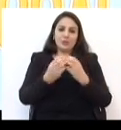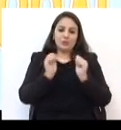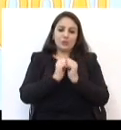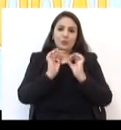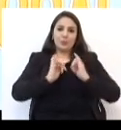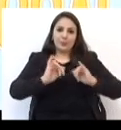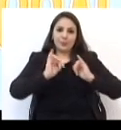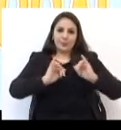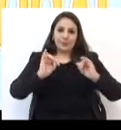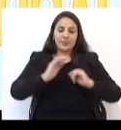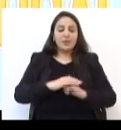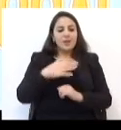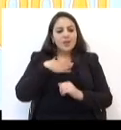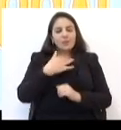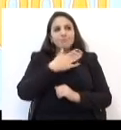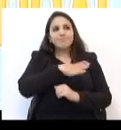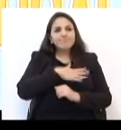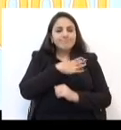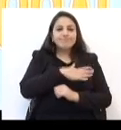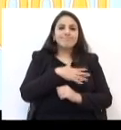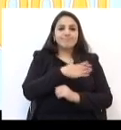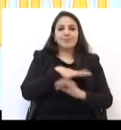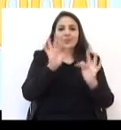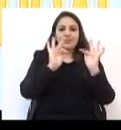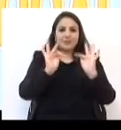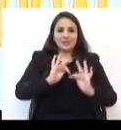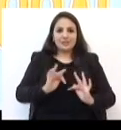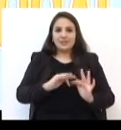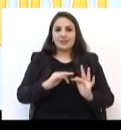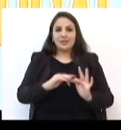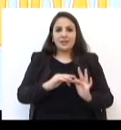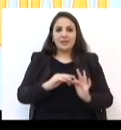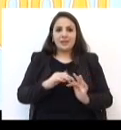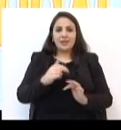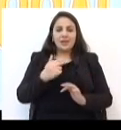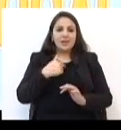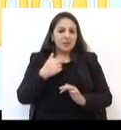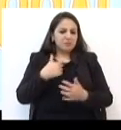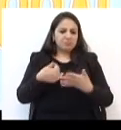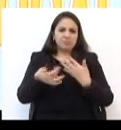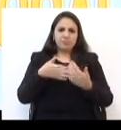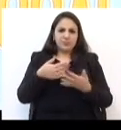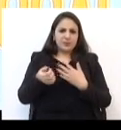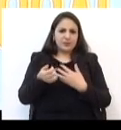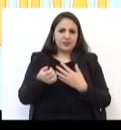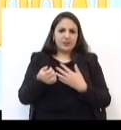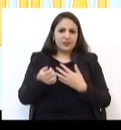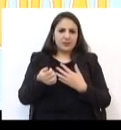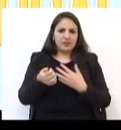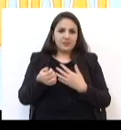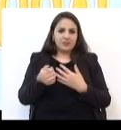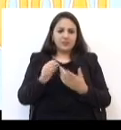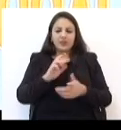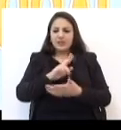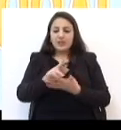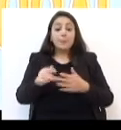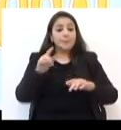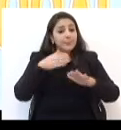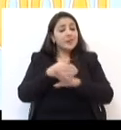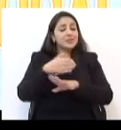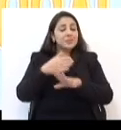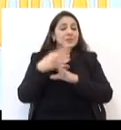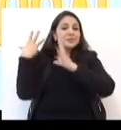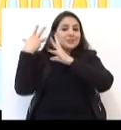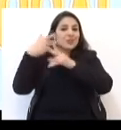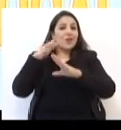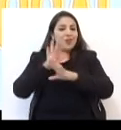esse programa. Então eu me sinto gratificado, não posso, independentemente de vaidades, por ter participado